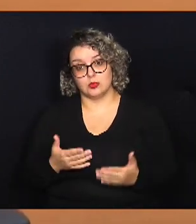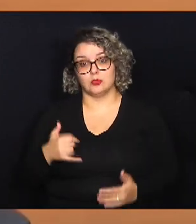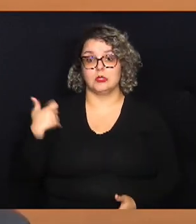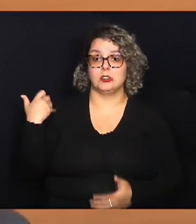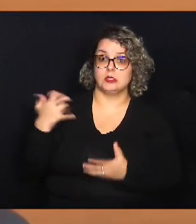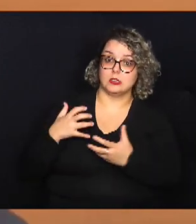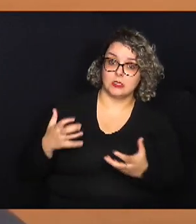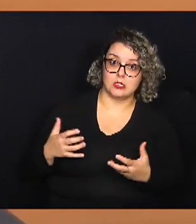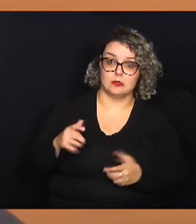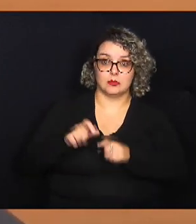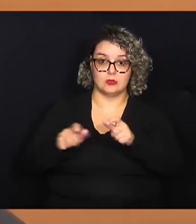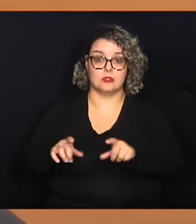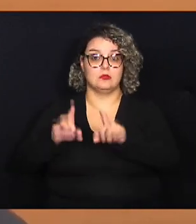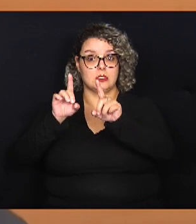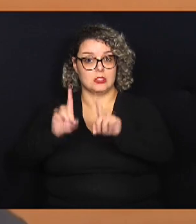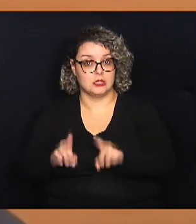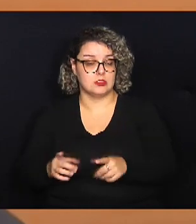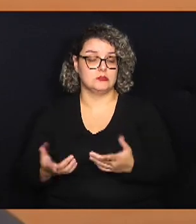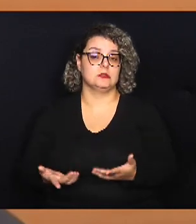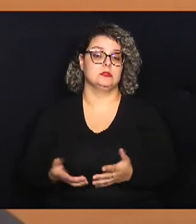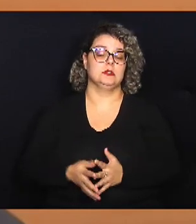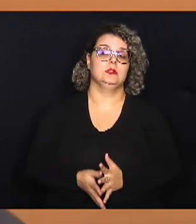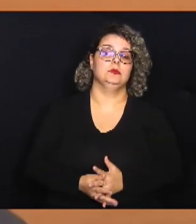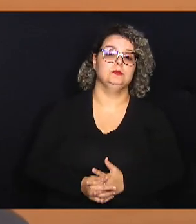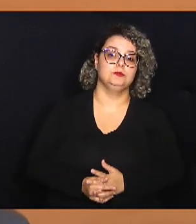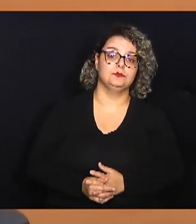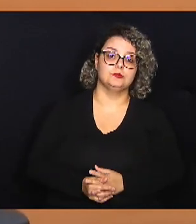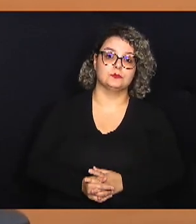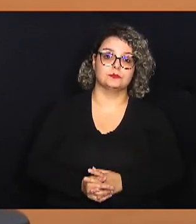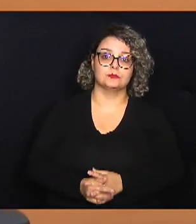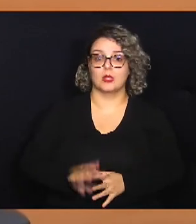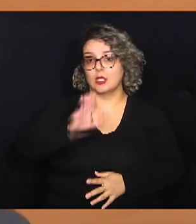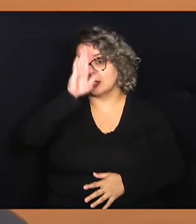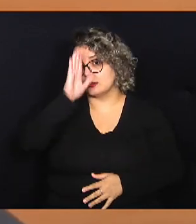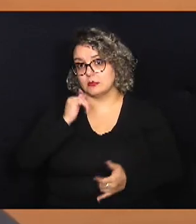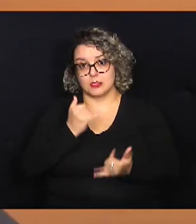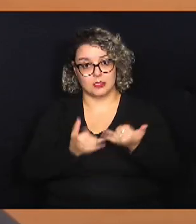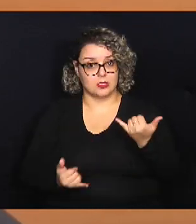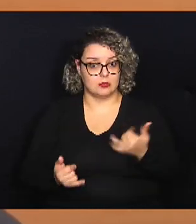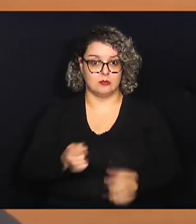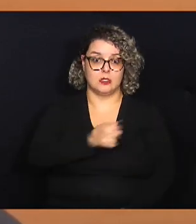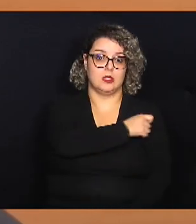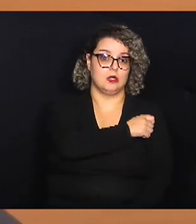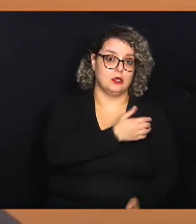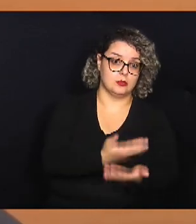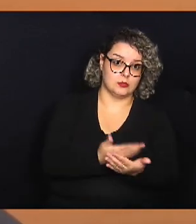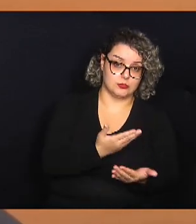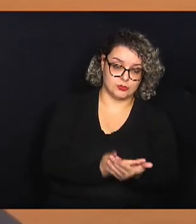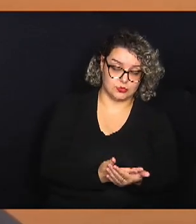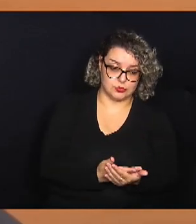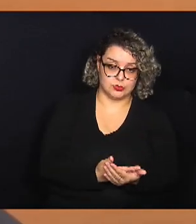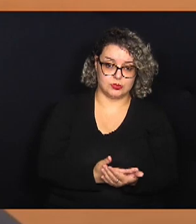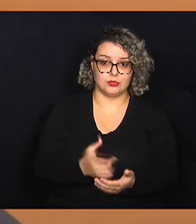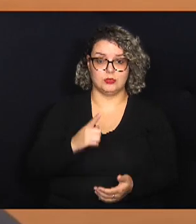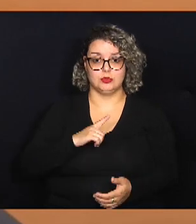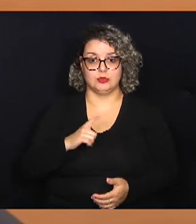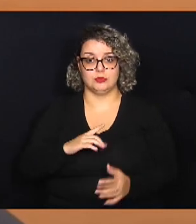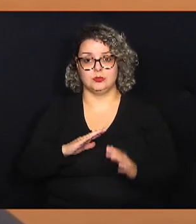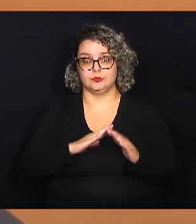idosos, deficientes, pessoas com deficiência, as gratuidades parciais para estudantes que temos do